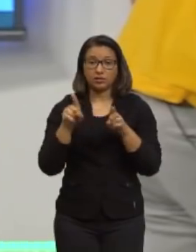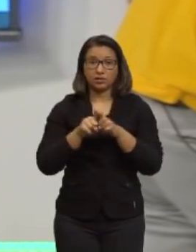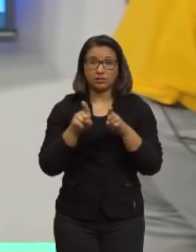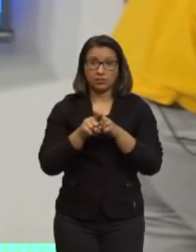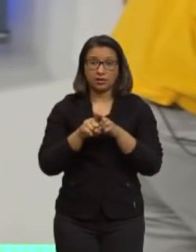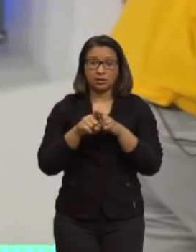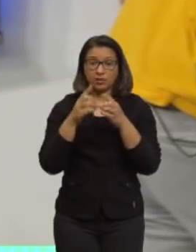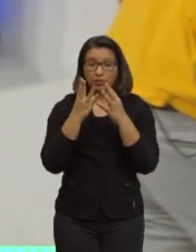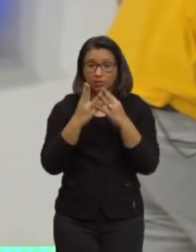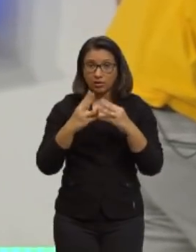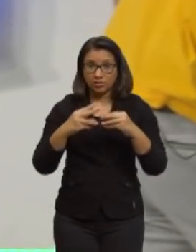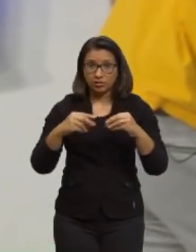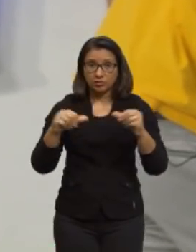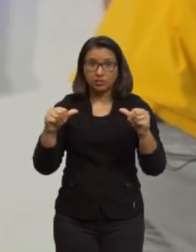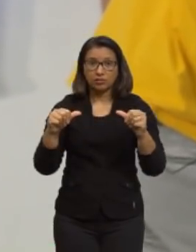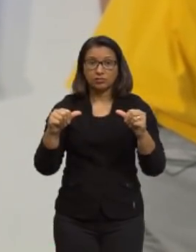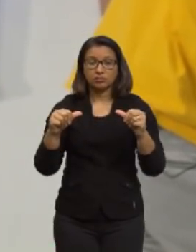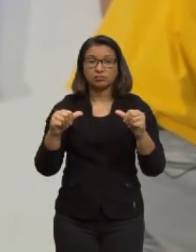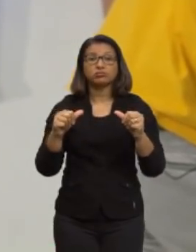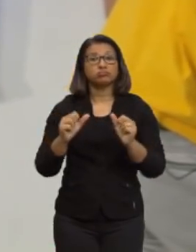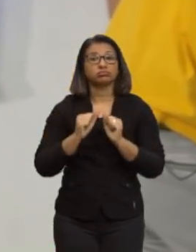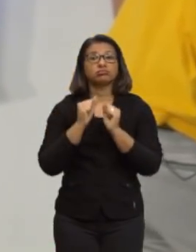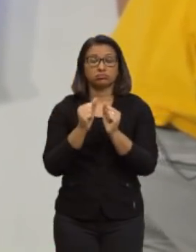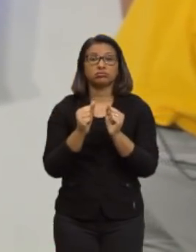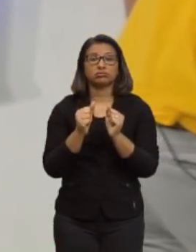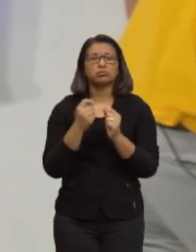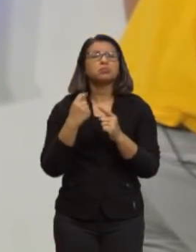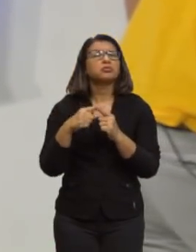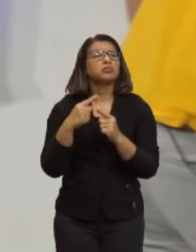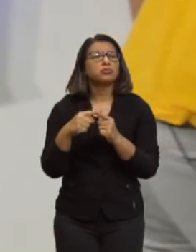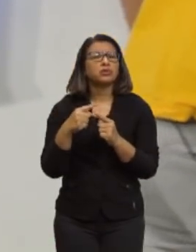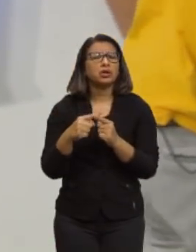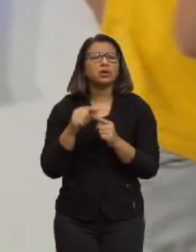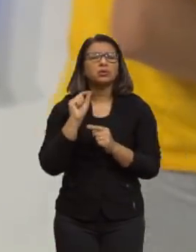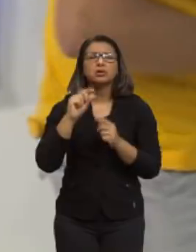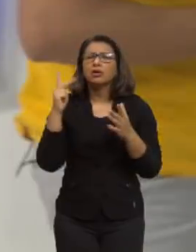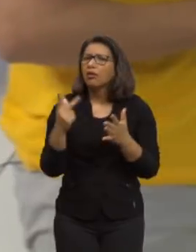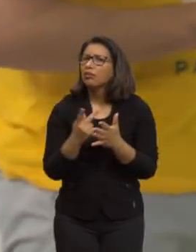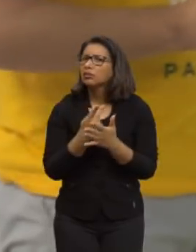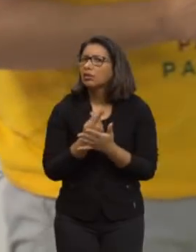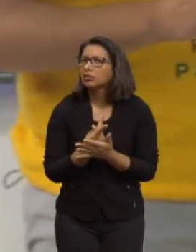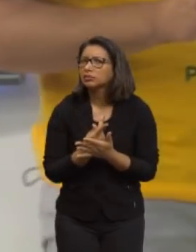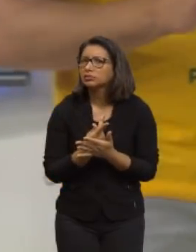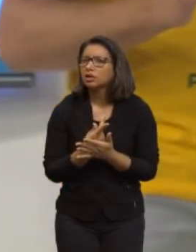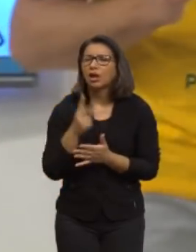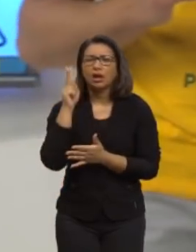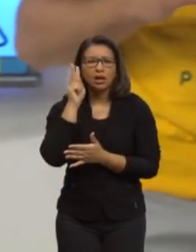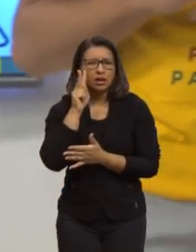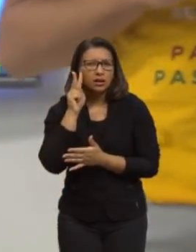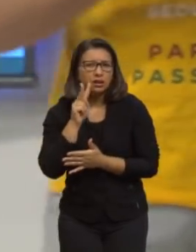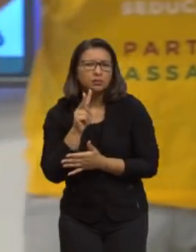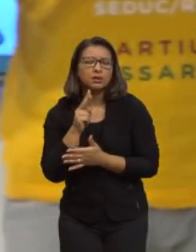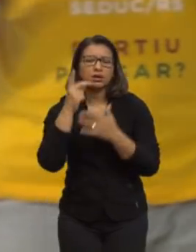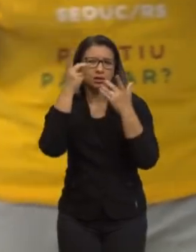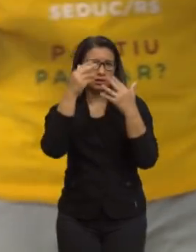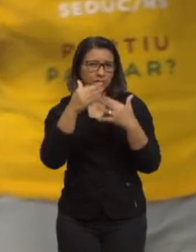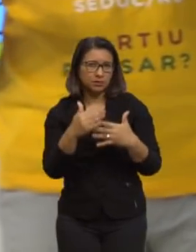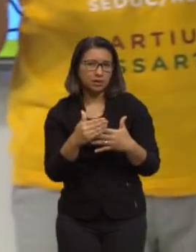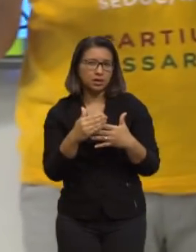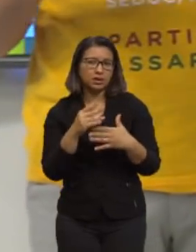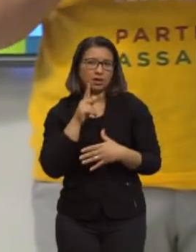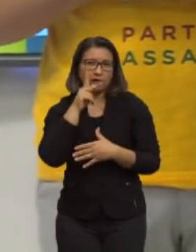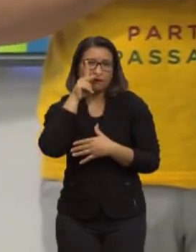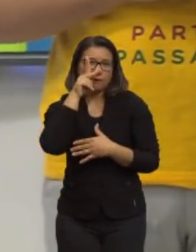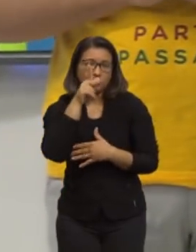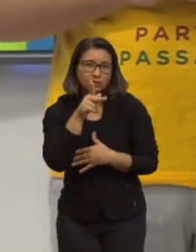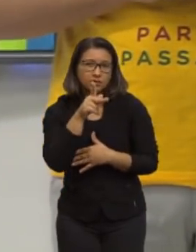dissolução e o que é isso o que que acontece pessoal lembra quando a gente falou na força